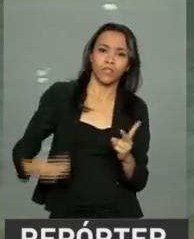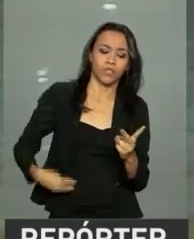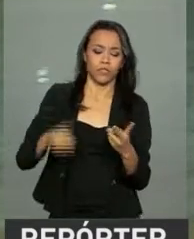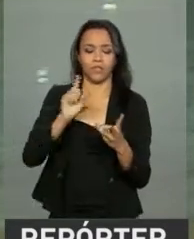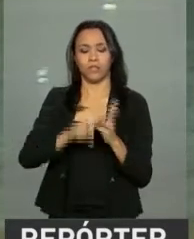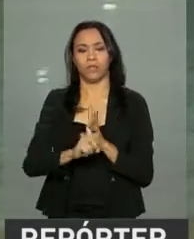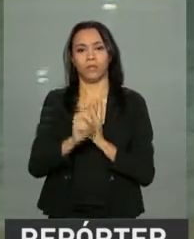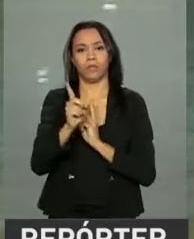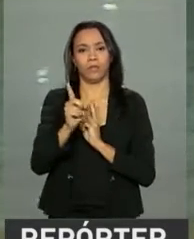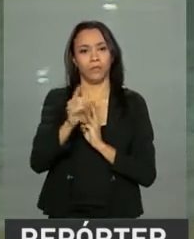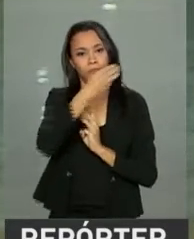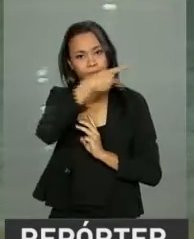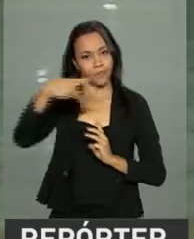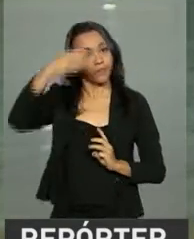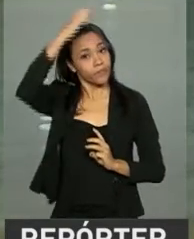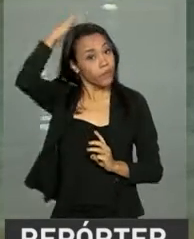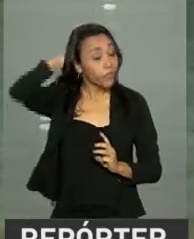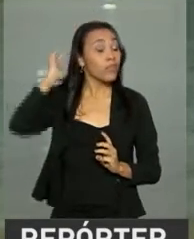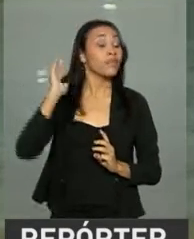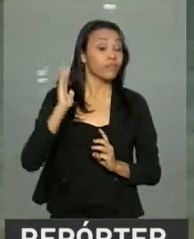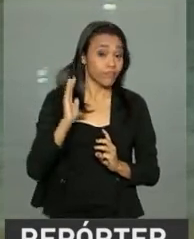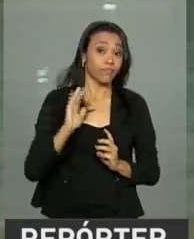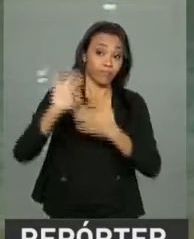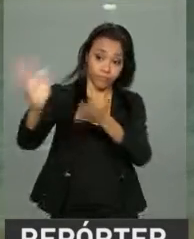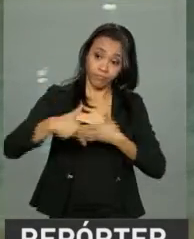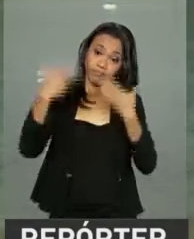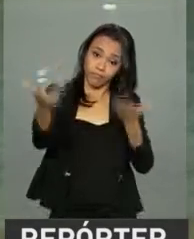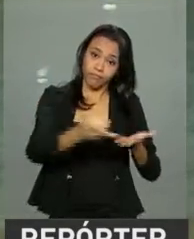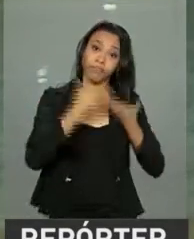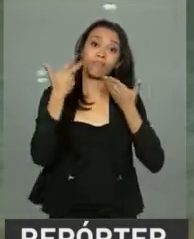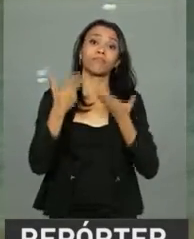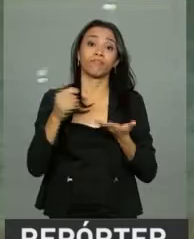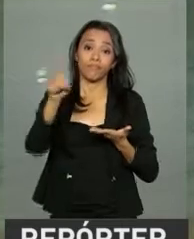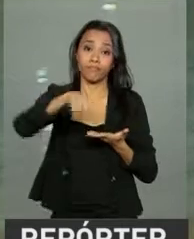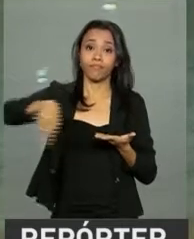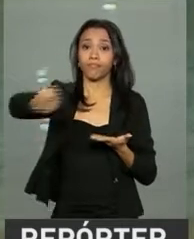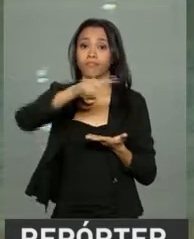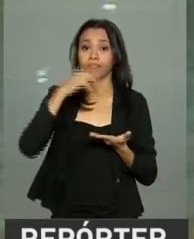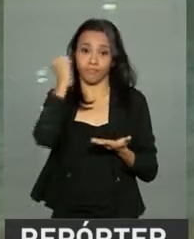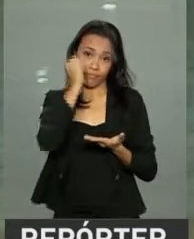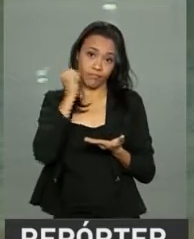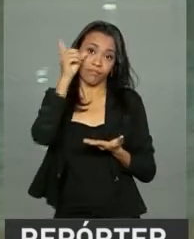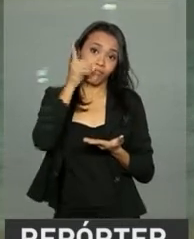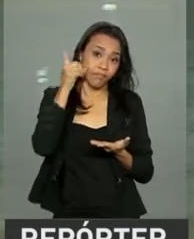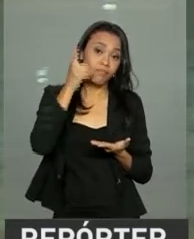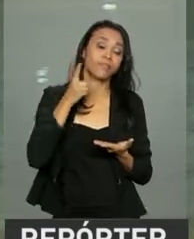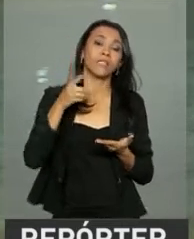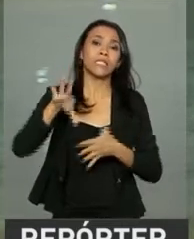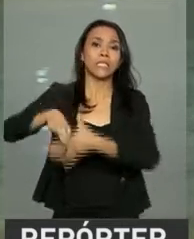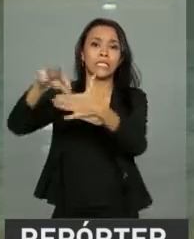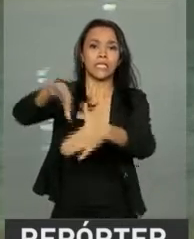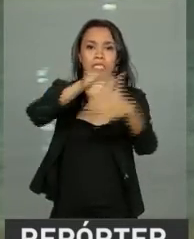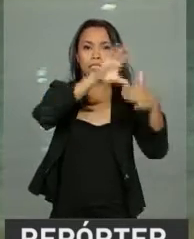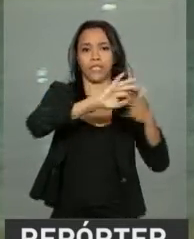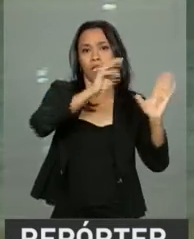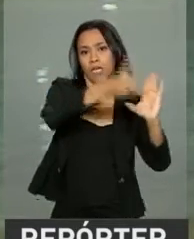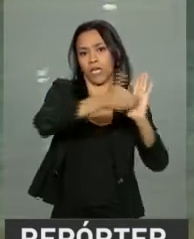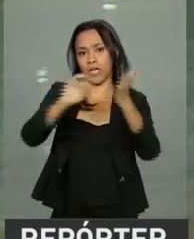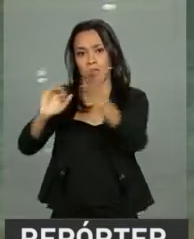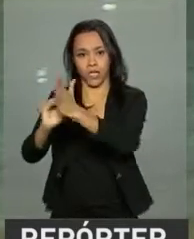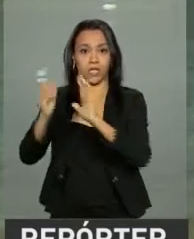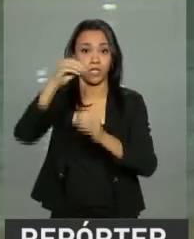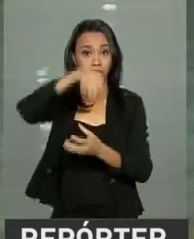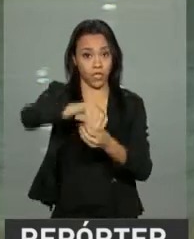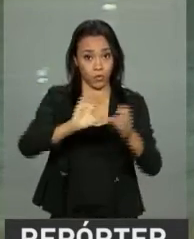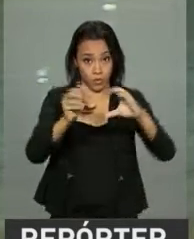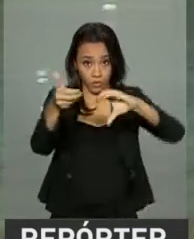em exercício michel temer está recebendo os parlamentares os líderes dos partidos da câmara e do senado da base aliada no